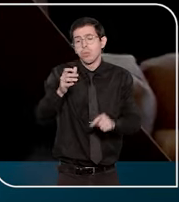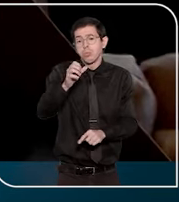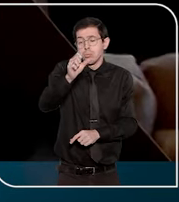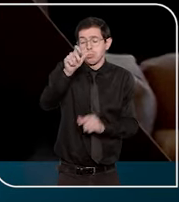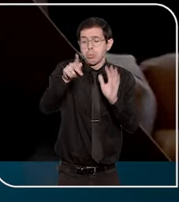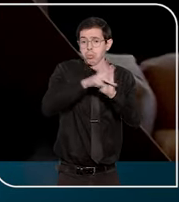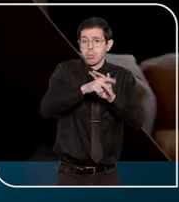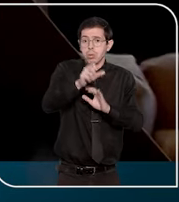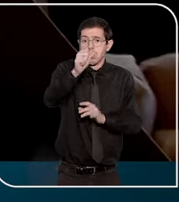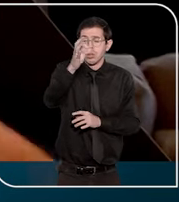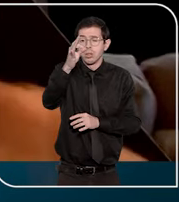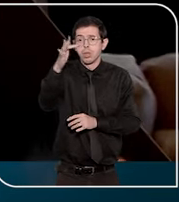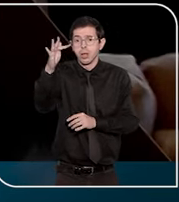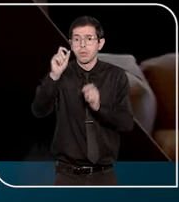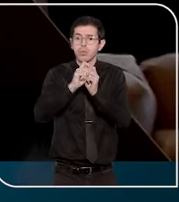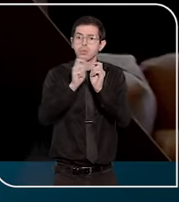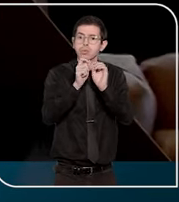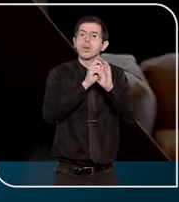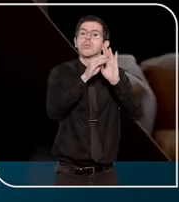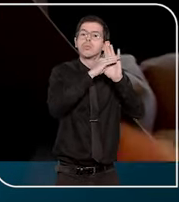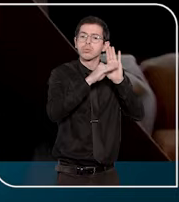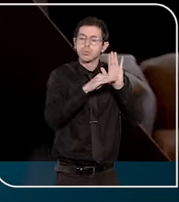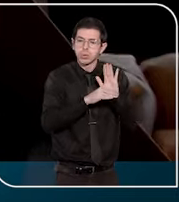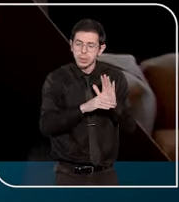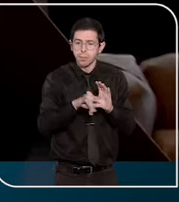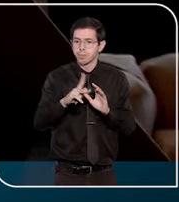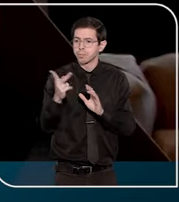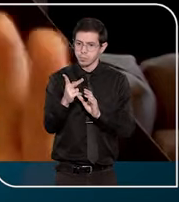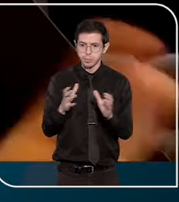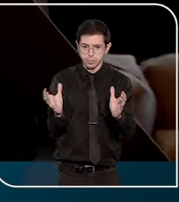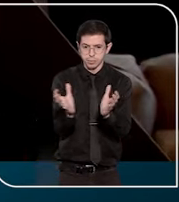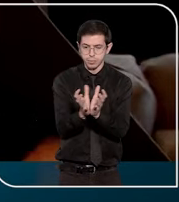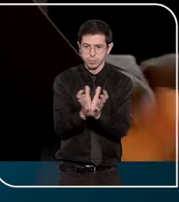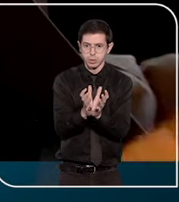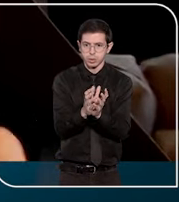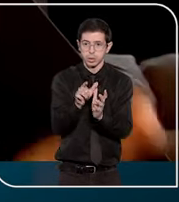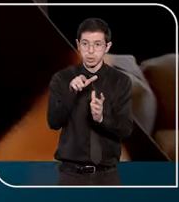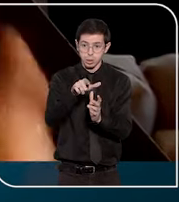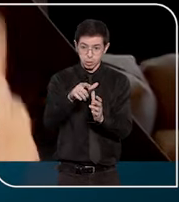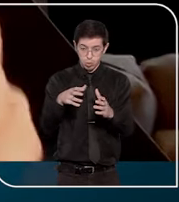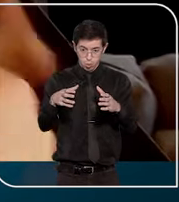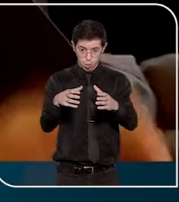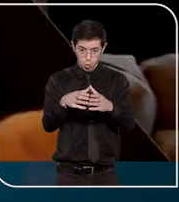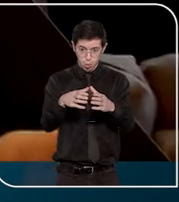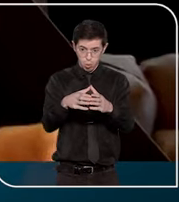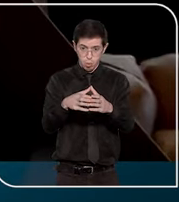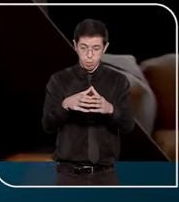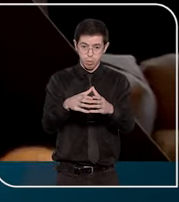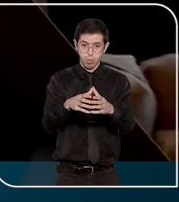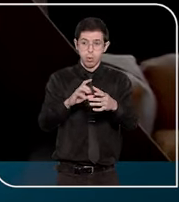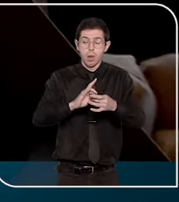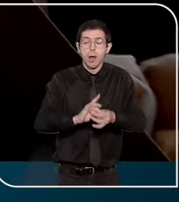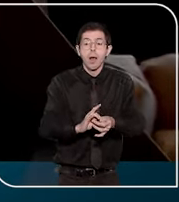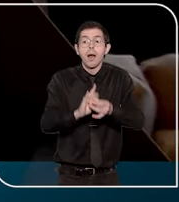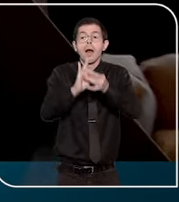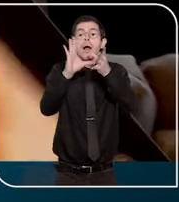que é quem editou essa súmula, né? As duas turmas dele, um órgão colegiado permite